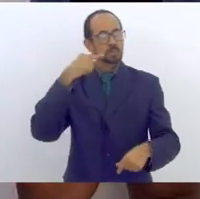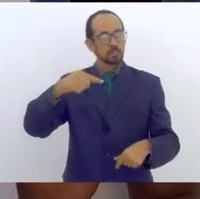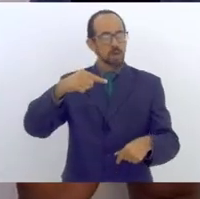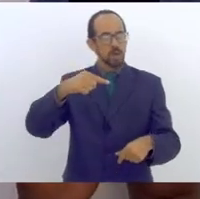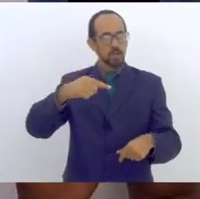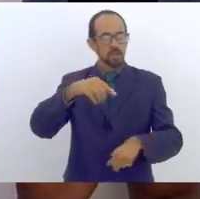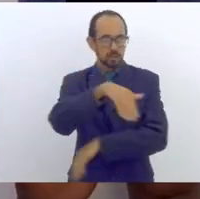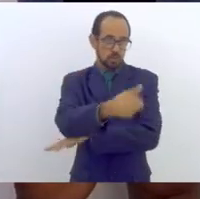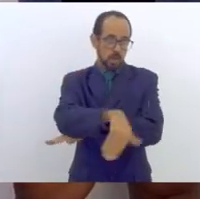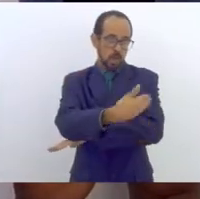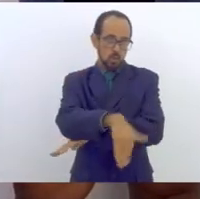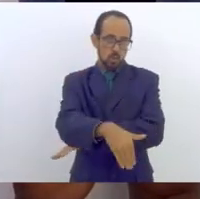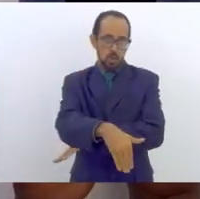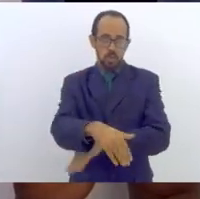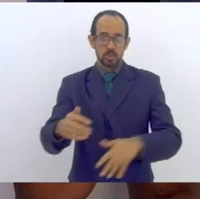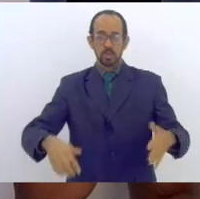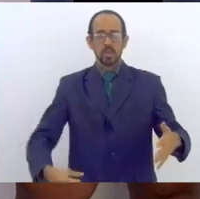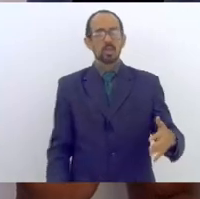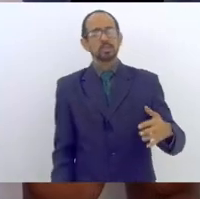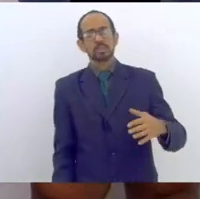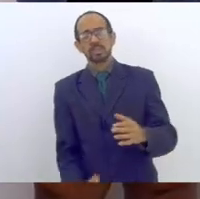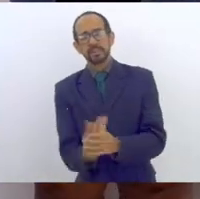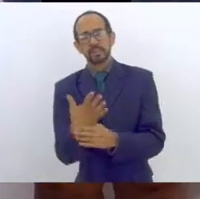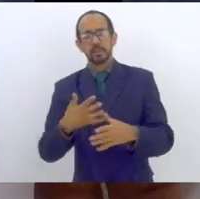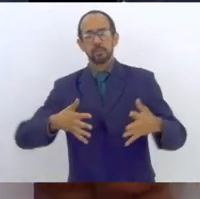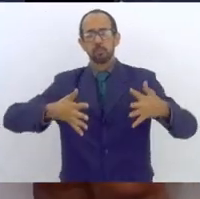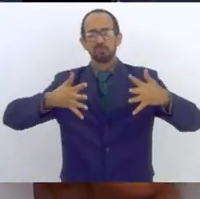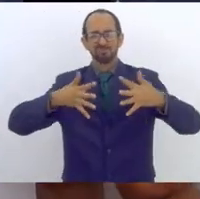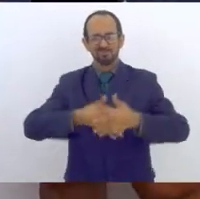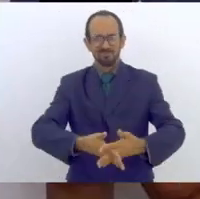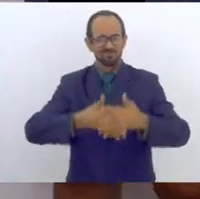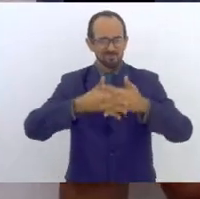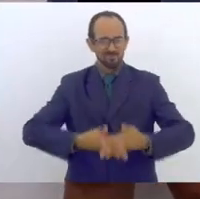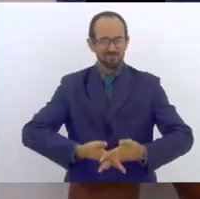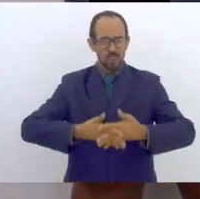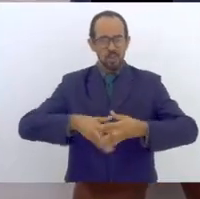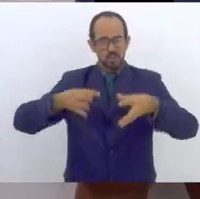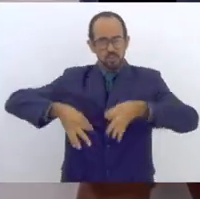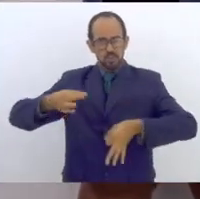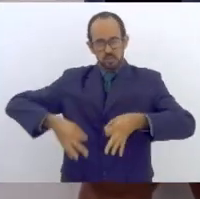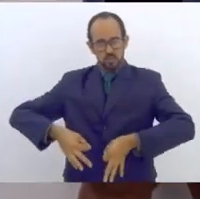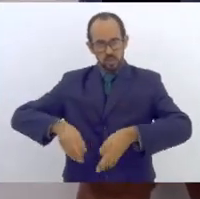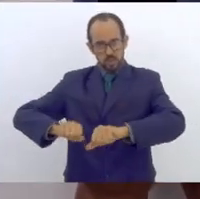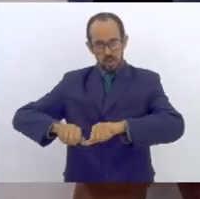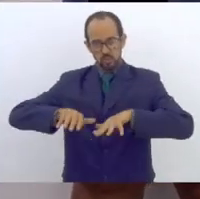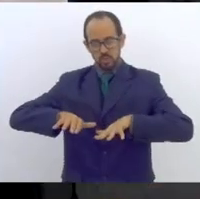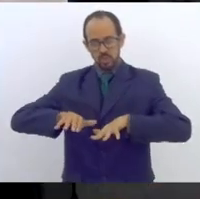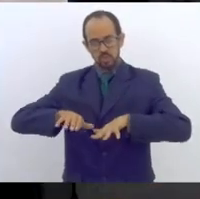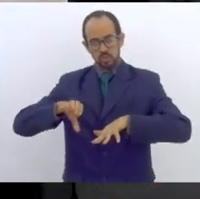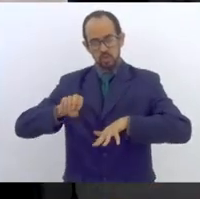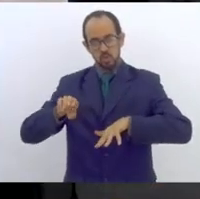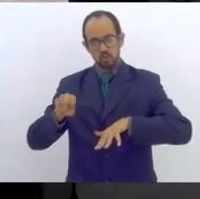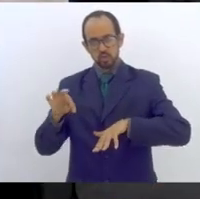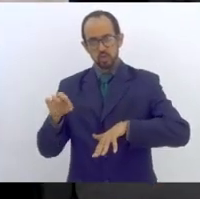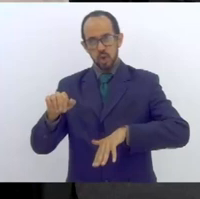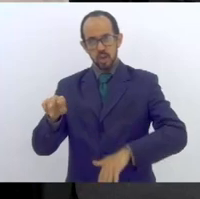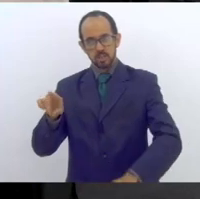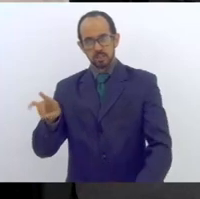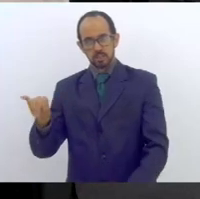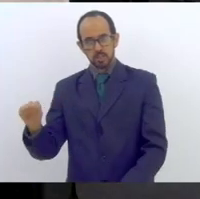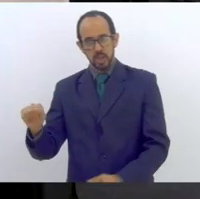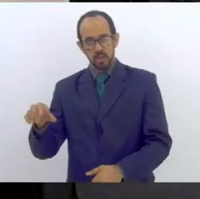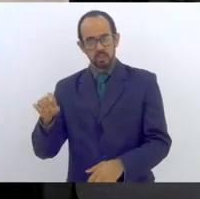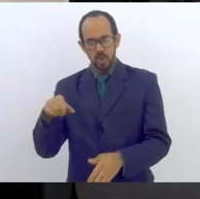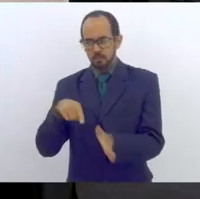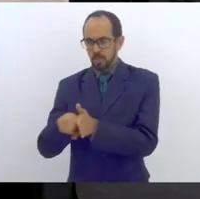aí os eróticos jurídicos as armações jurídicas né Deputado de audiência de Custódia que só pergunta o